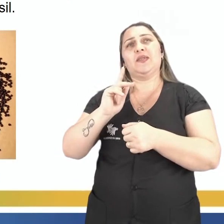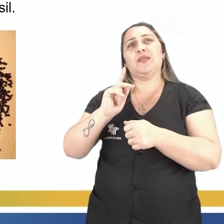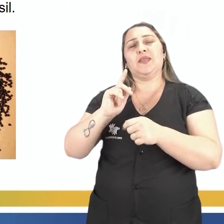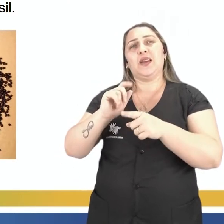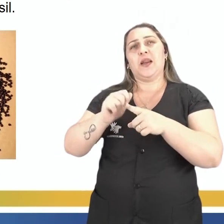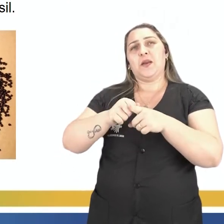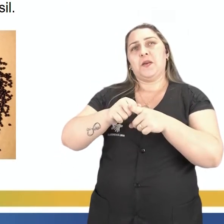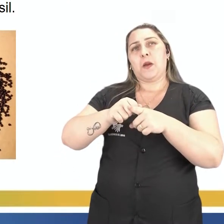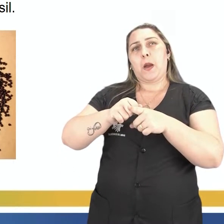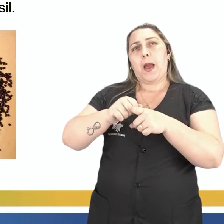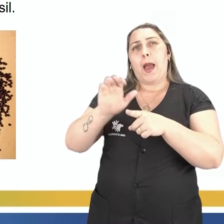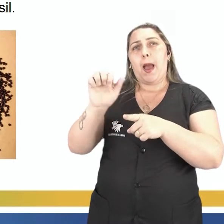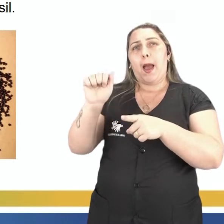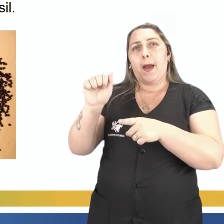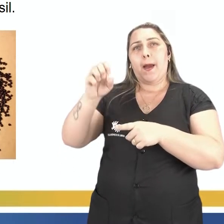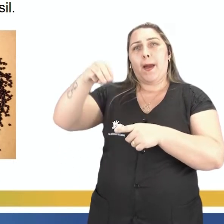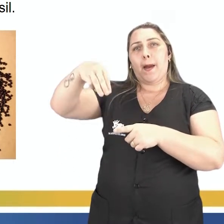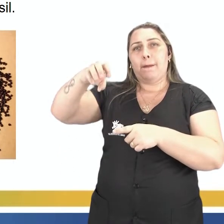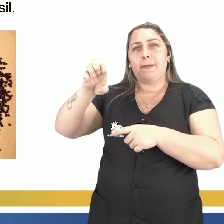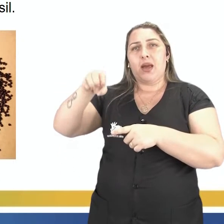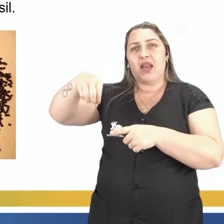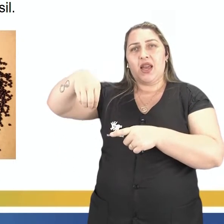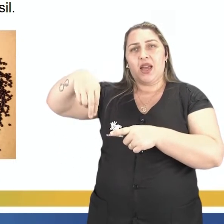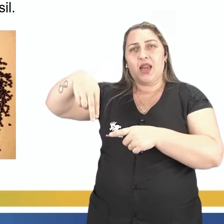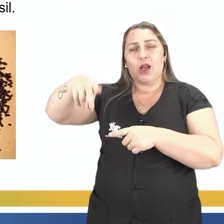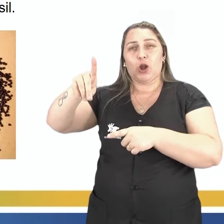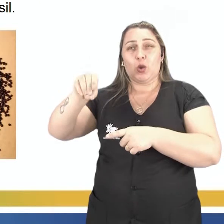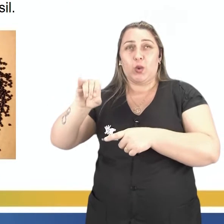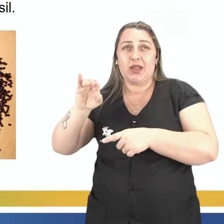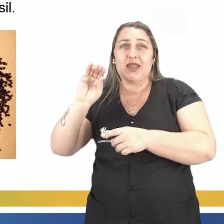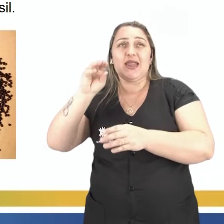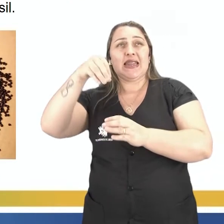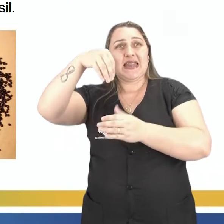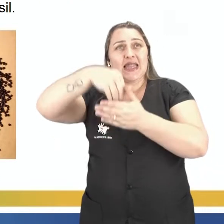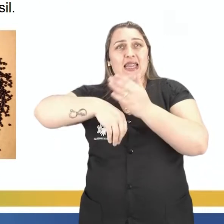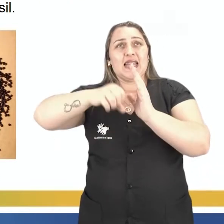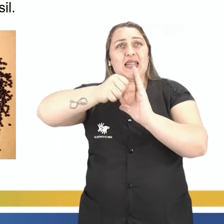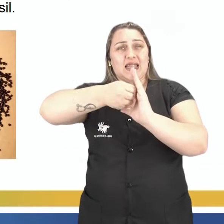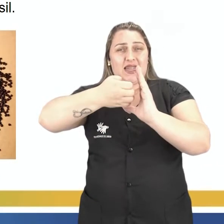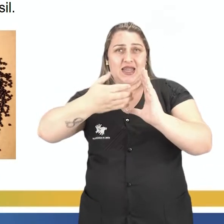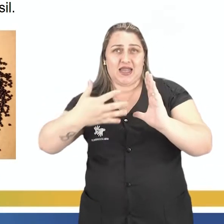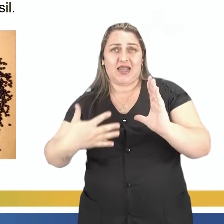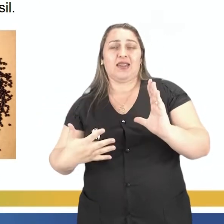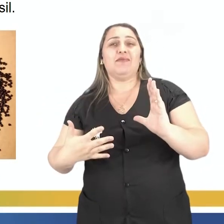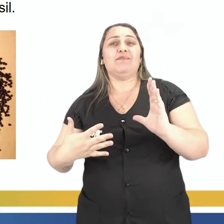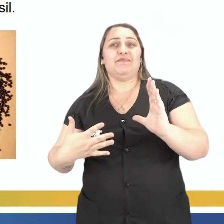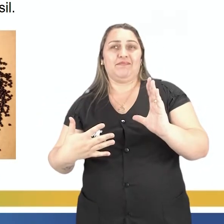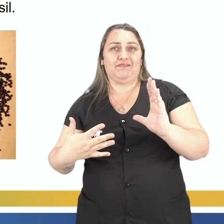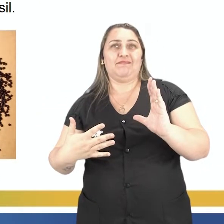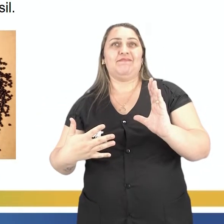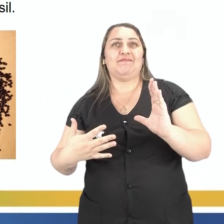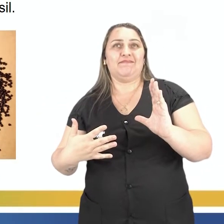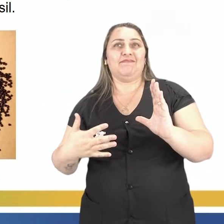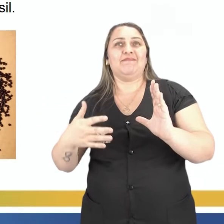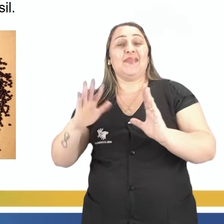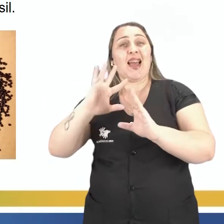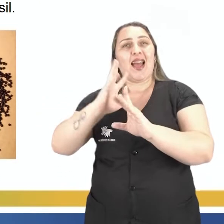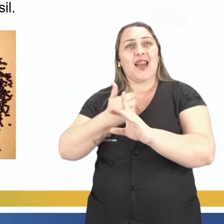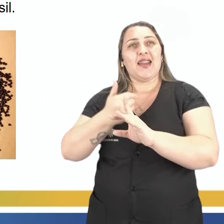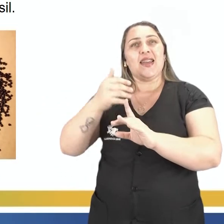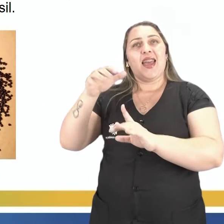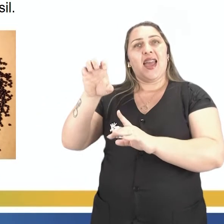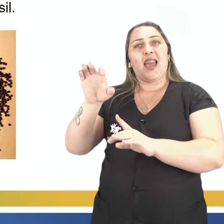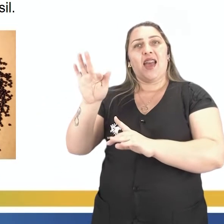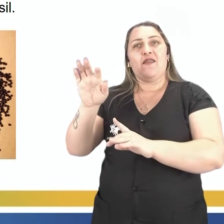ou manteiga de amendoim e geleia. Isso aí está dentro das características da arte efêmera, tá, gente? A arte efêmera é aquela que a